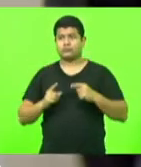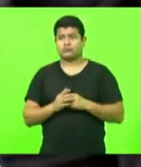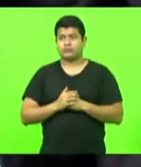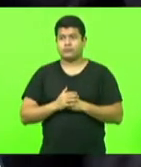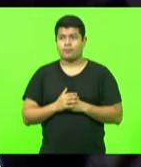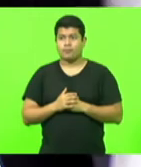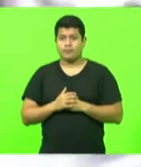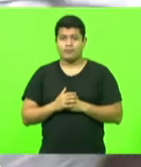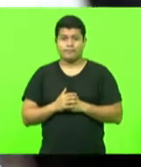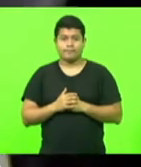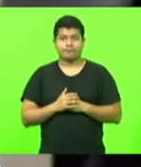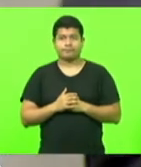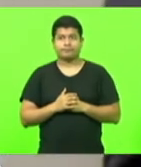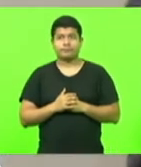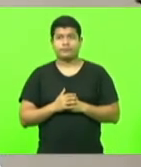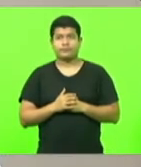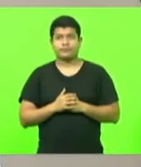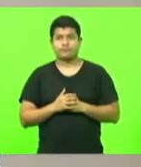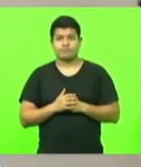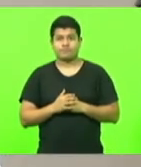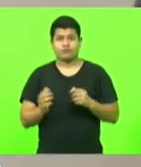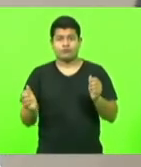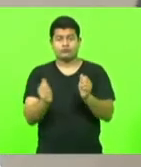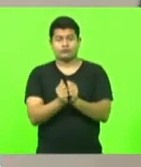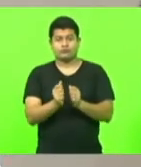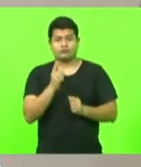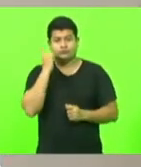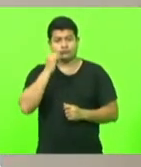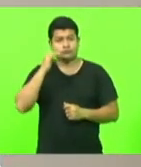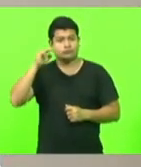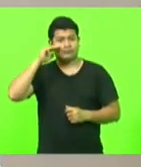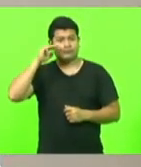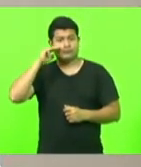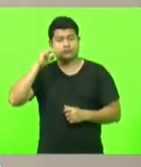proceda, juntamente com a deputada Marlene, o sorteio